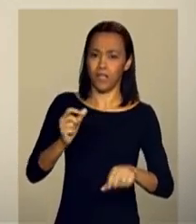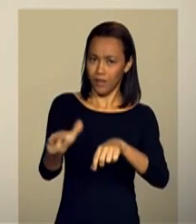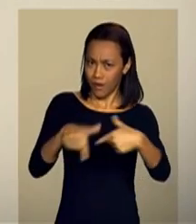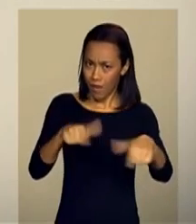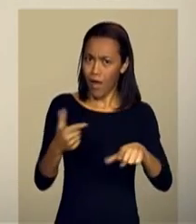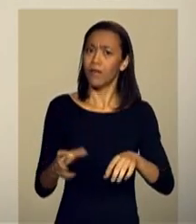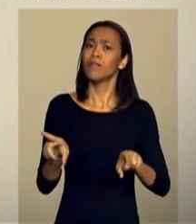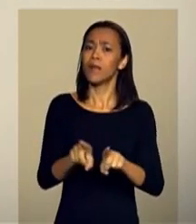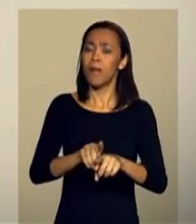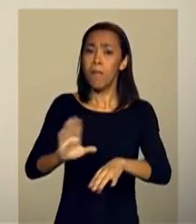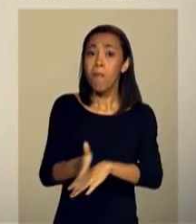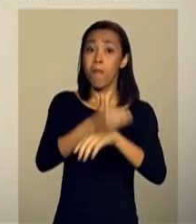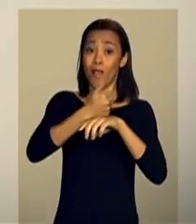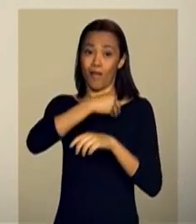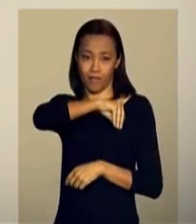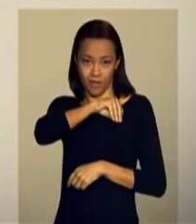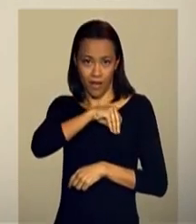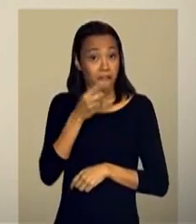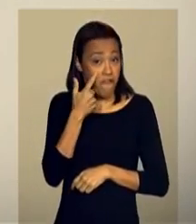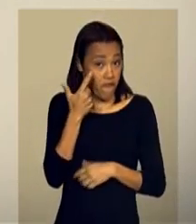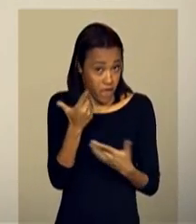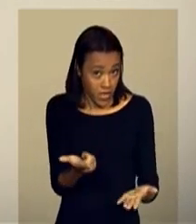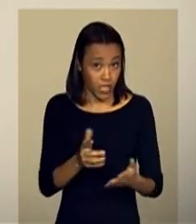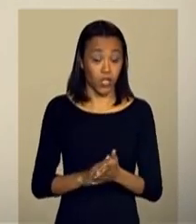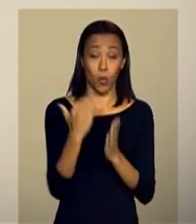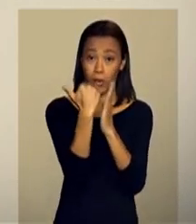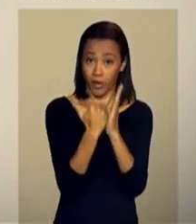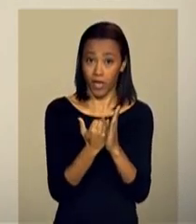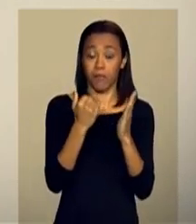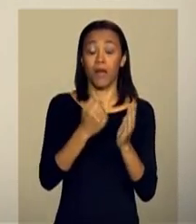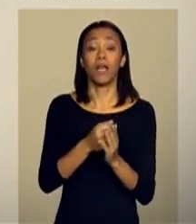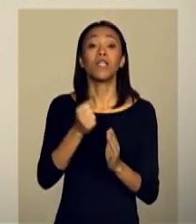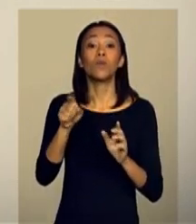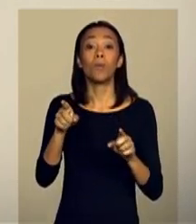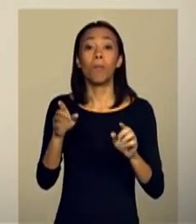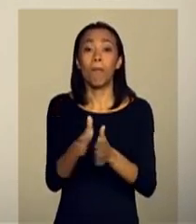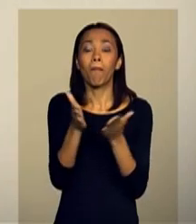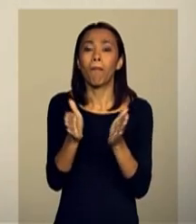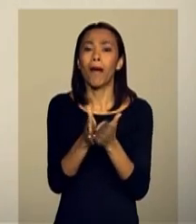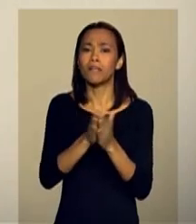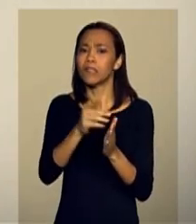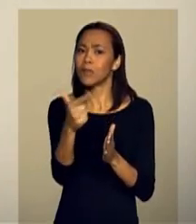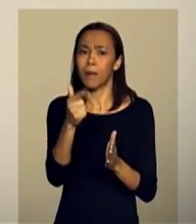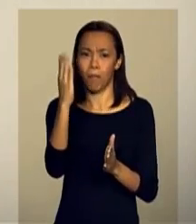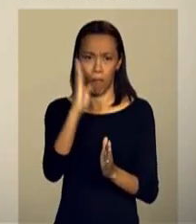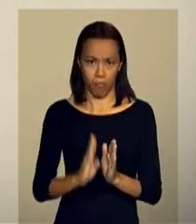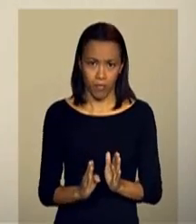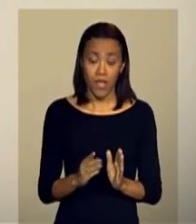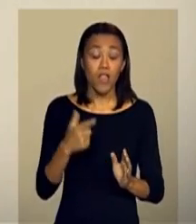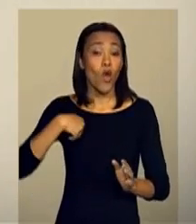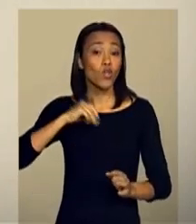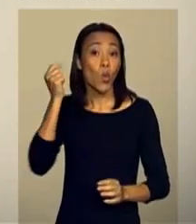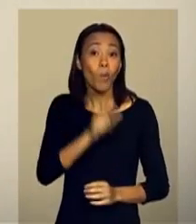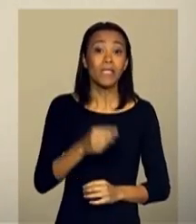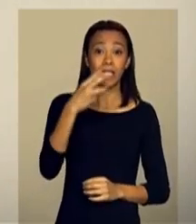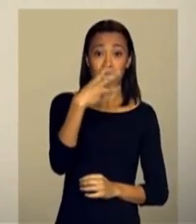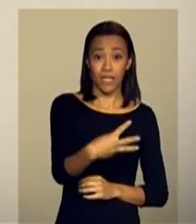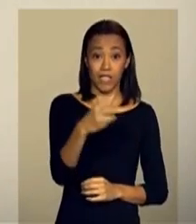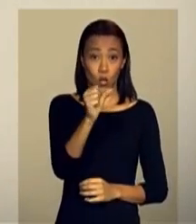melhorar sua renda. Veja só, Luciano, no Pronatec Brasil sem miséria, nós já atingimos a marca de